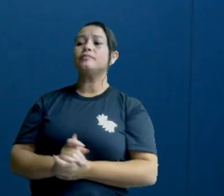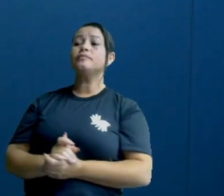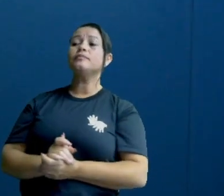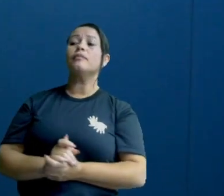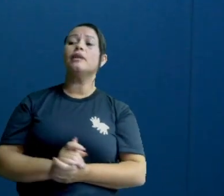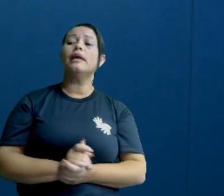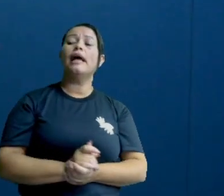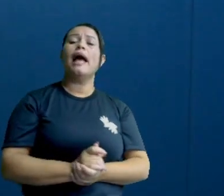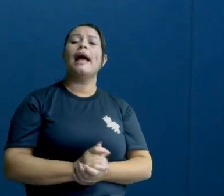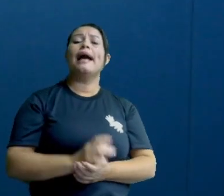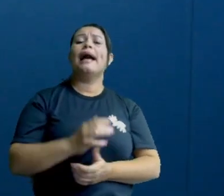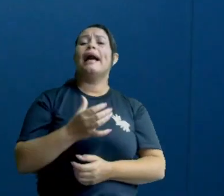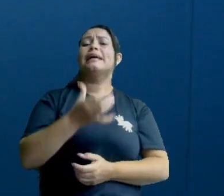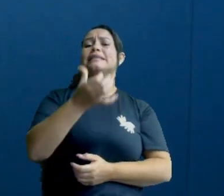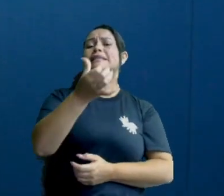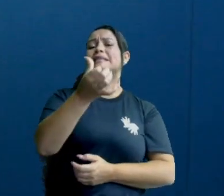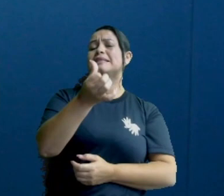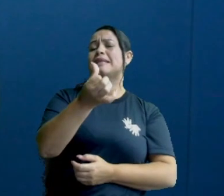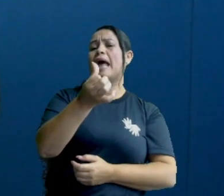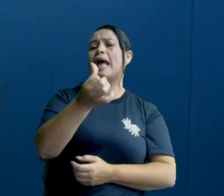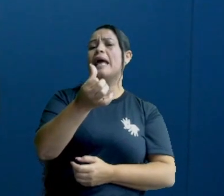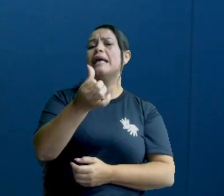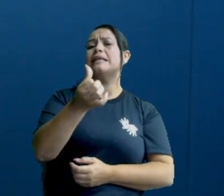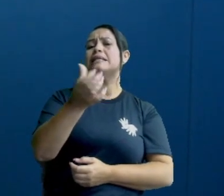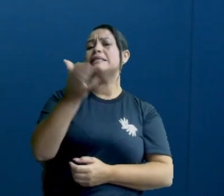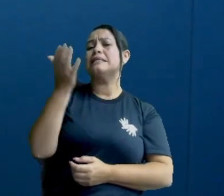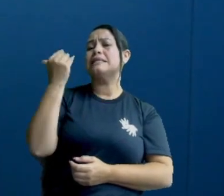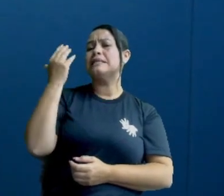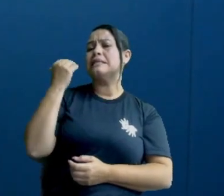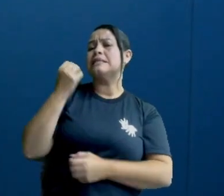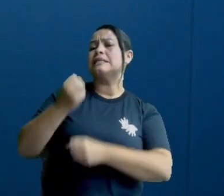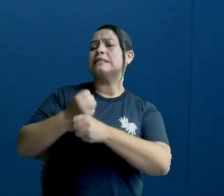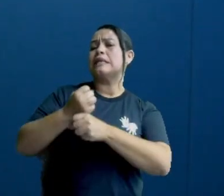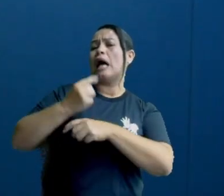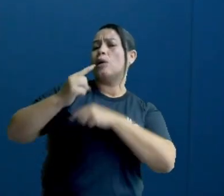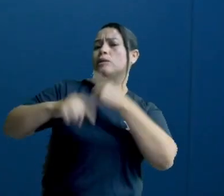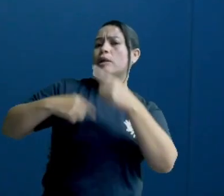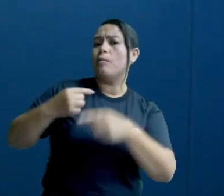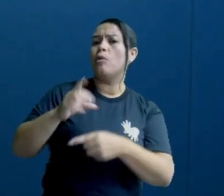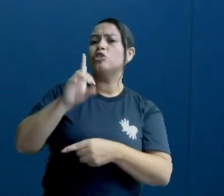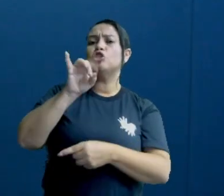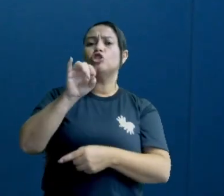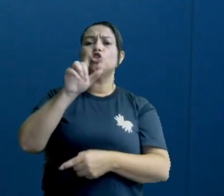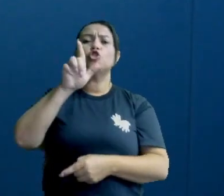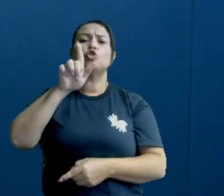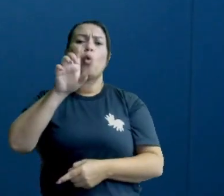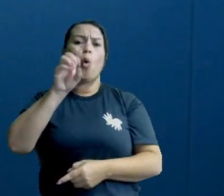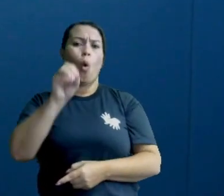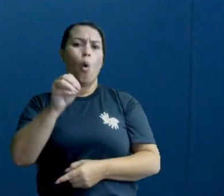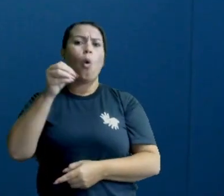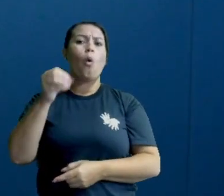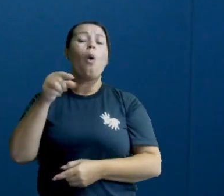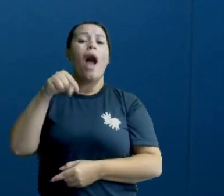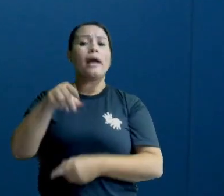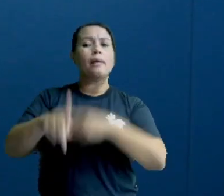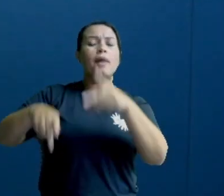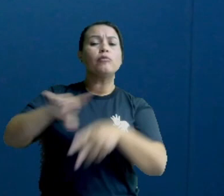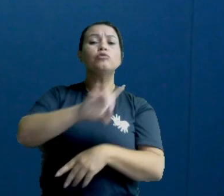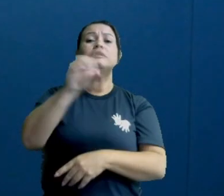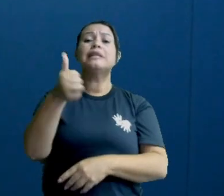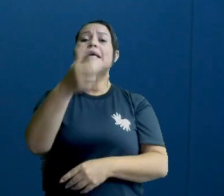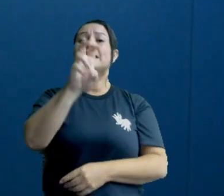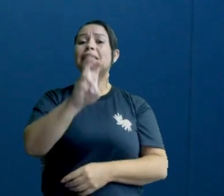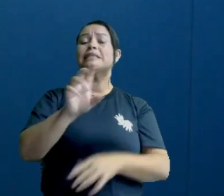Bom, 6 anos após Diogo de Braga ter fundado o nosso povoado, exatamente no dia 15